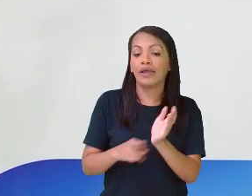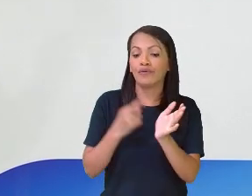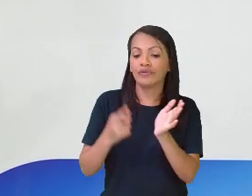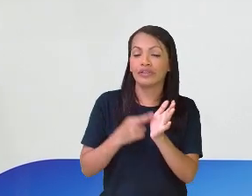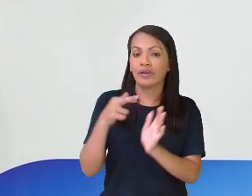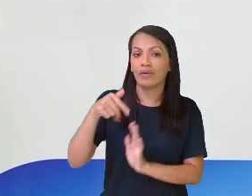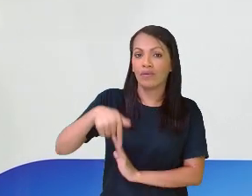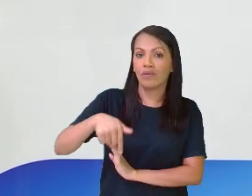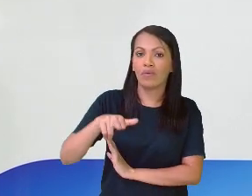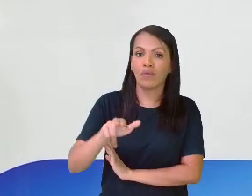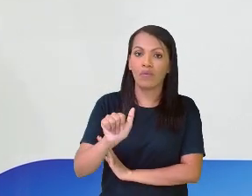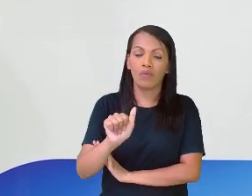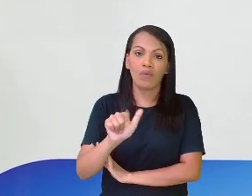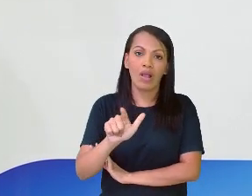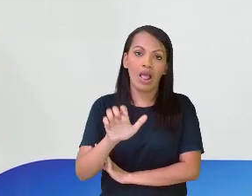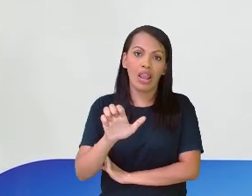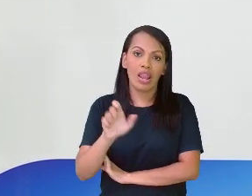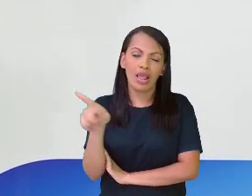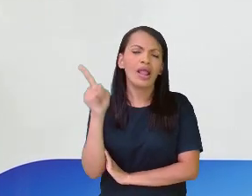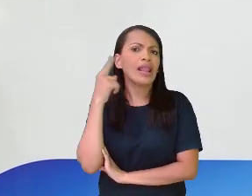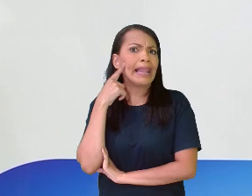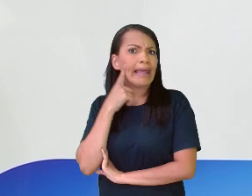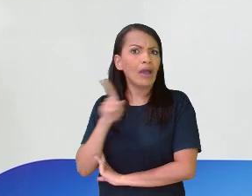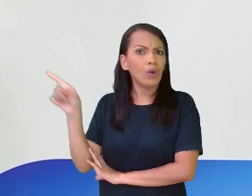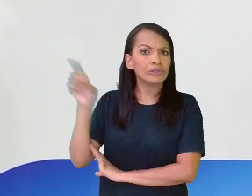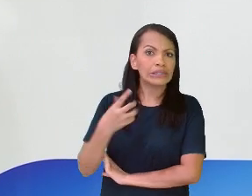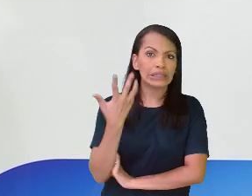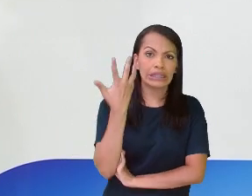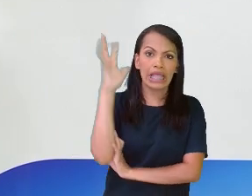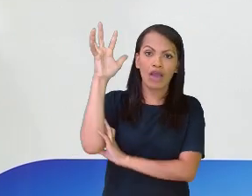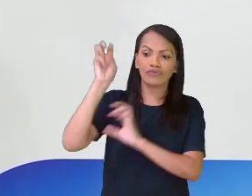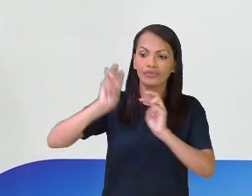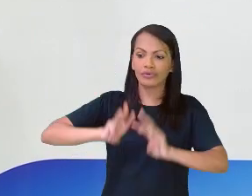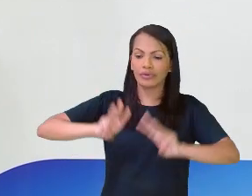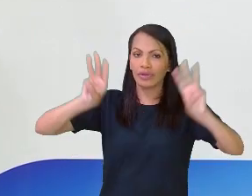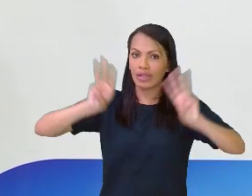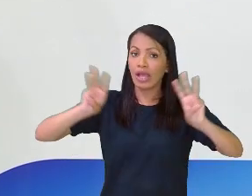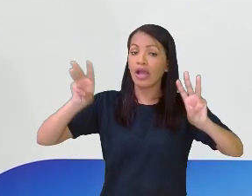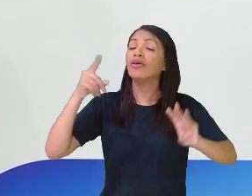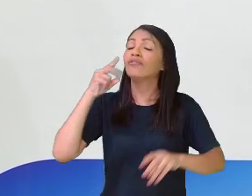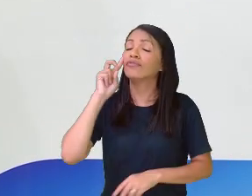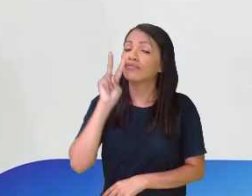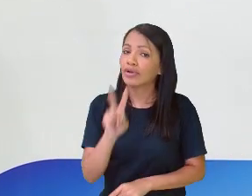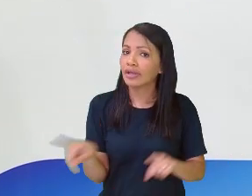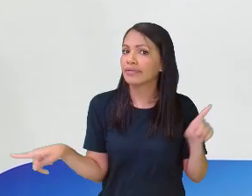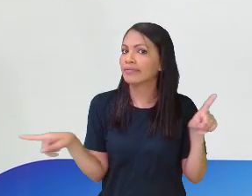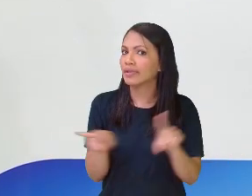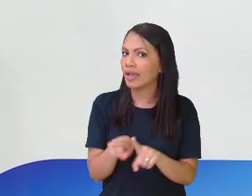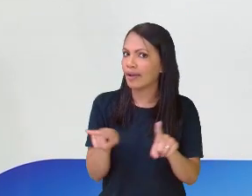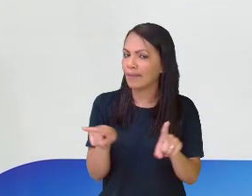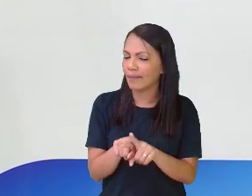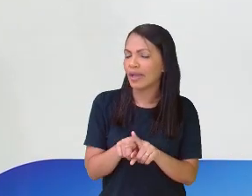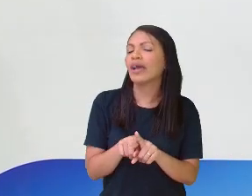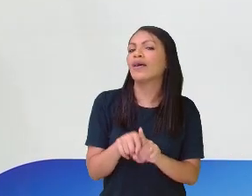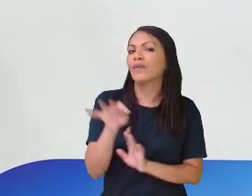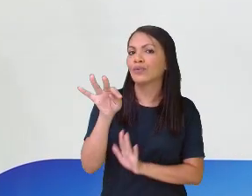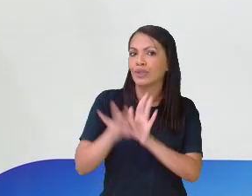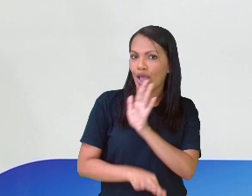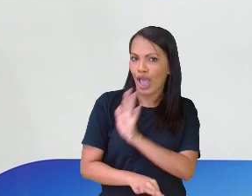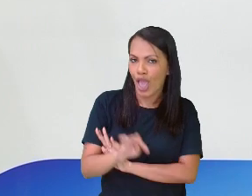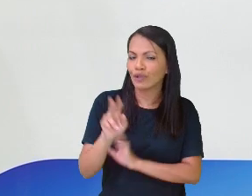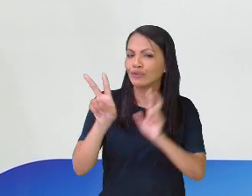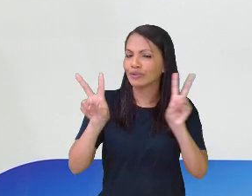na árvore de livro, ler a matéria novamente sobre as baratas, esse texto de divulgação científica,